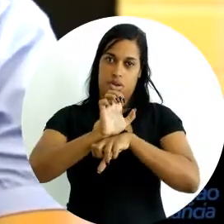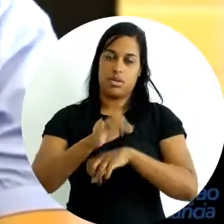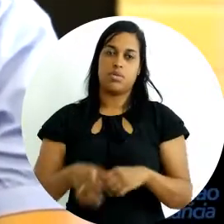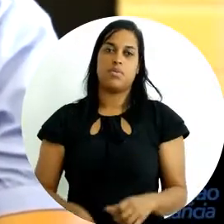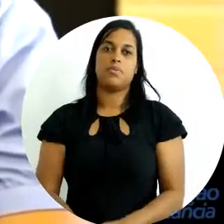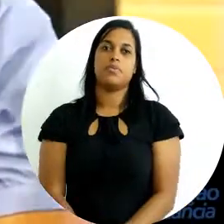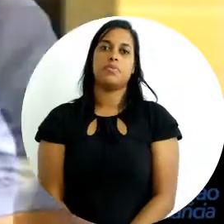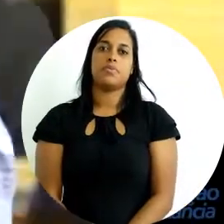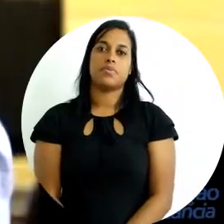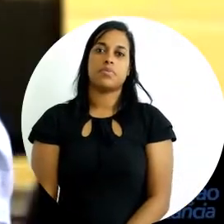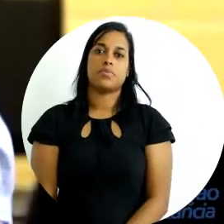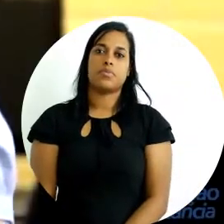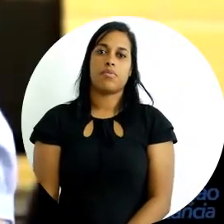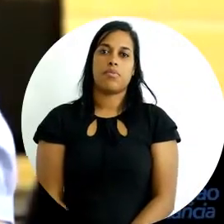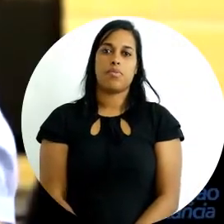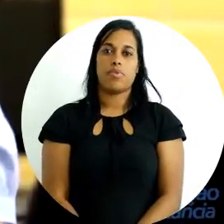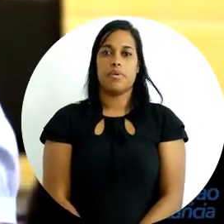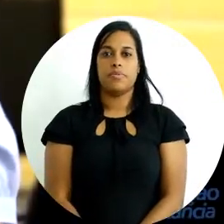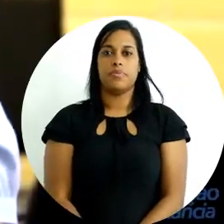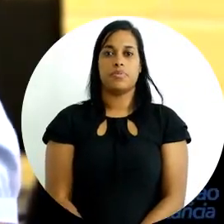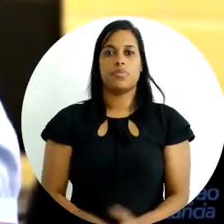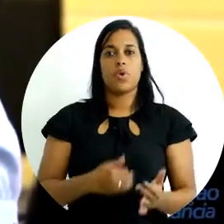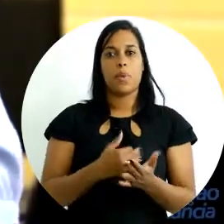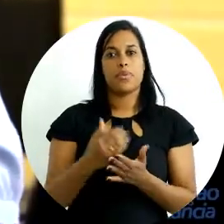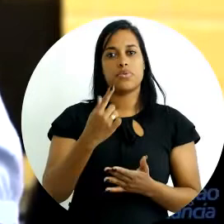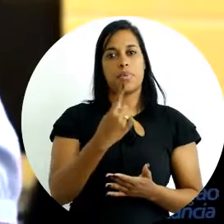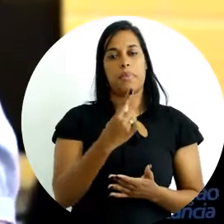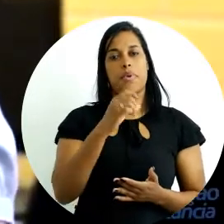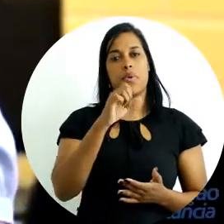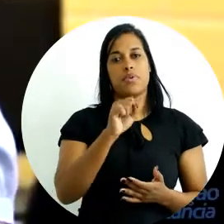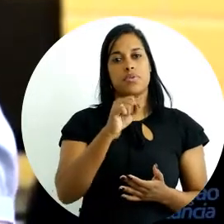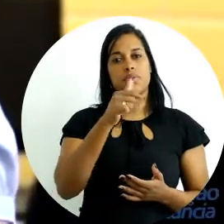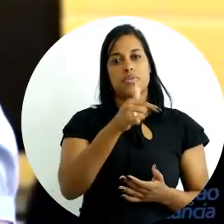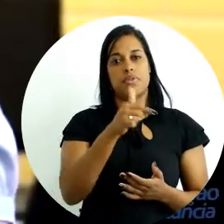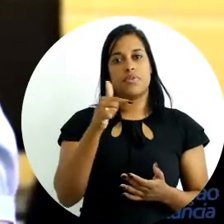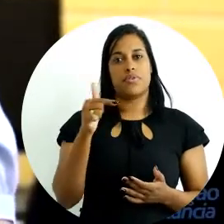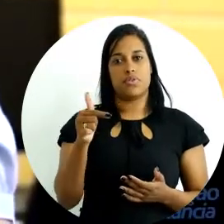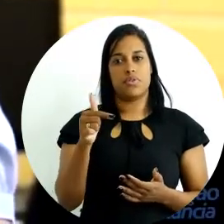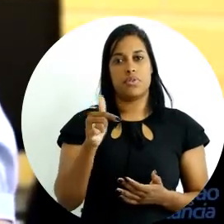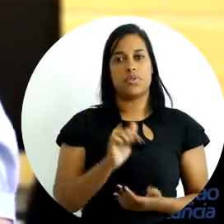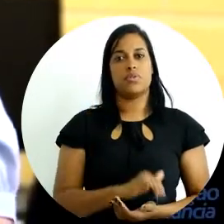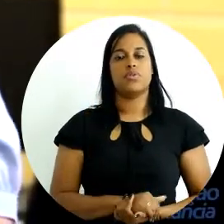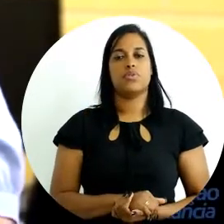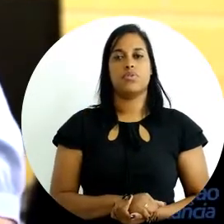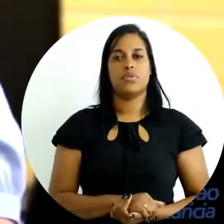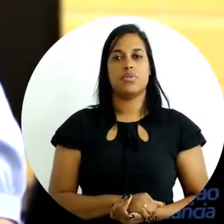Estado. Com o Império, que iniciou-se em 1822,